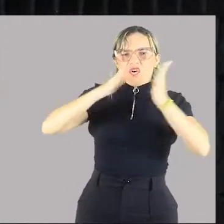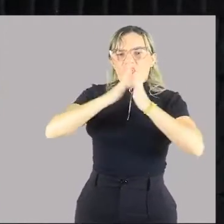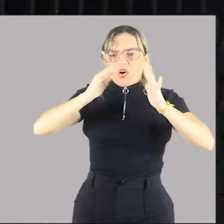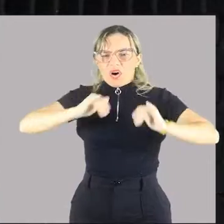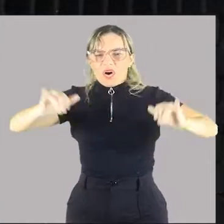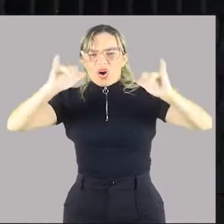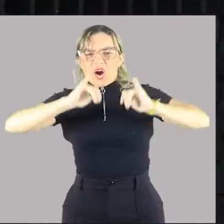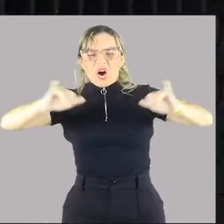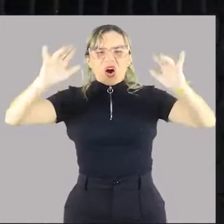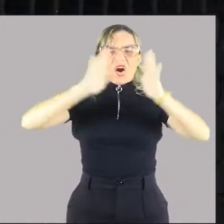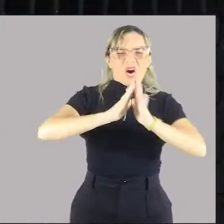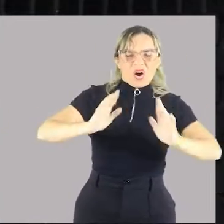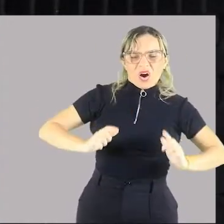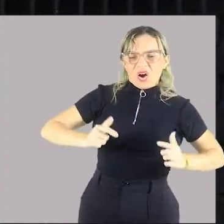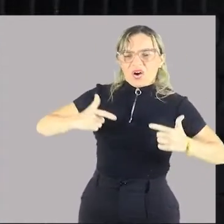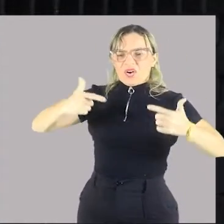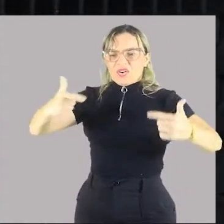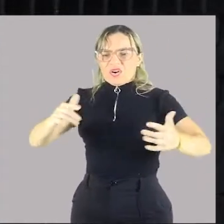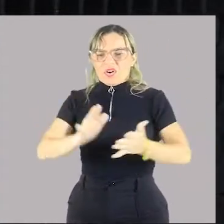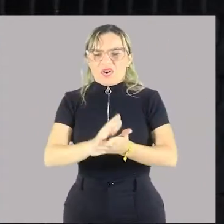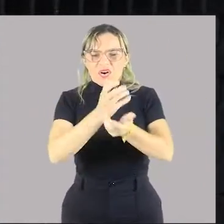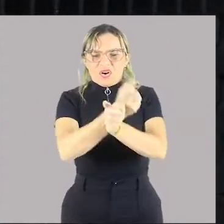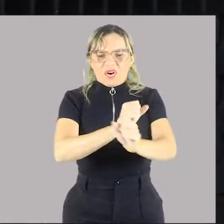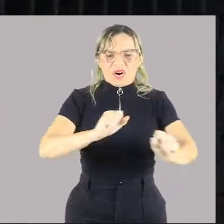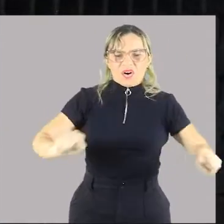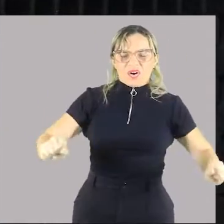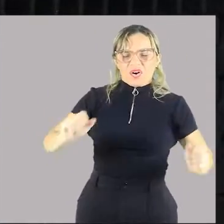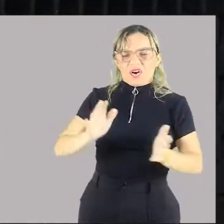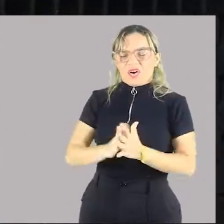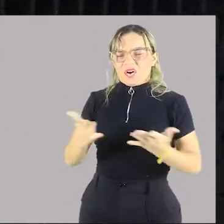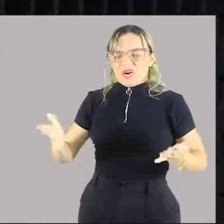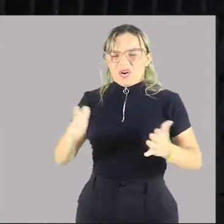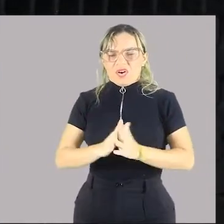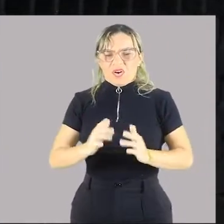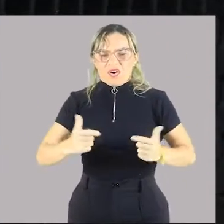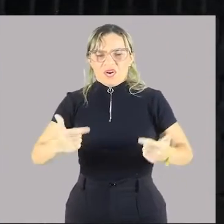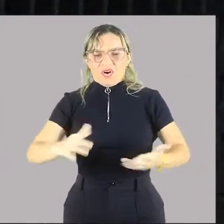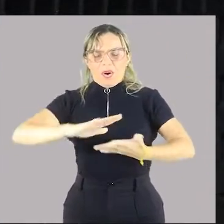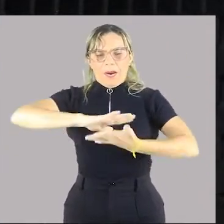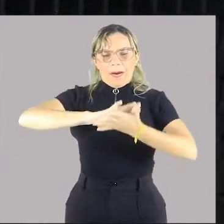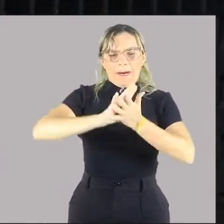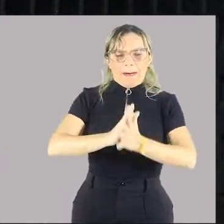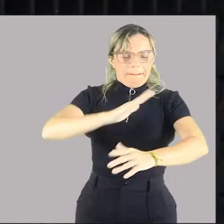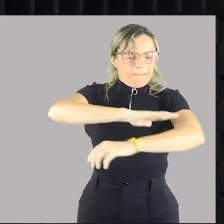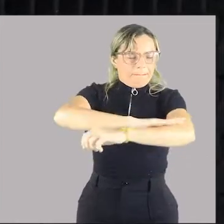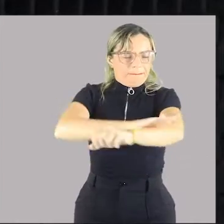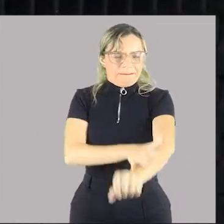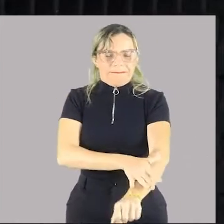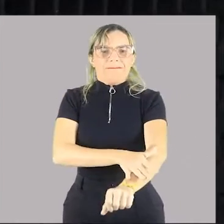de combate à escravidão, de combate ao preconceito racial.